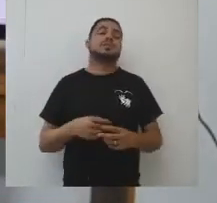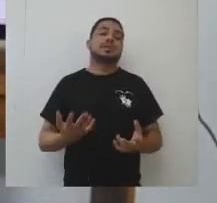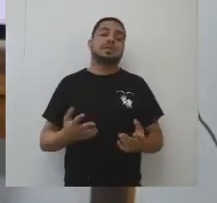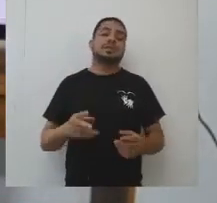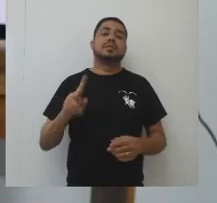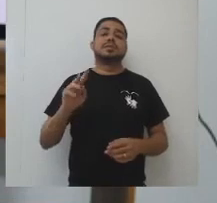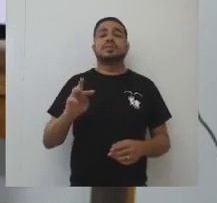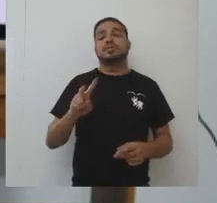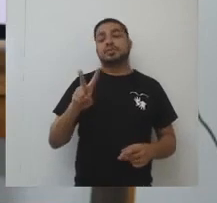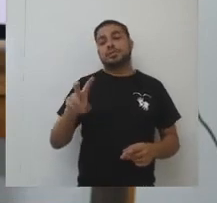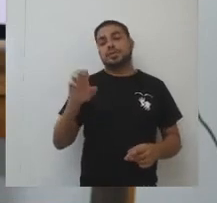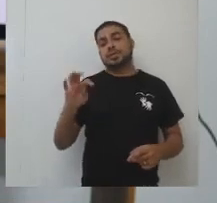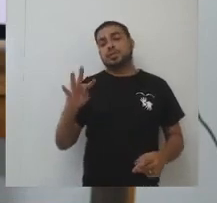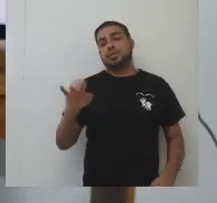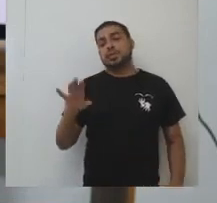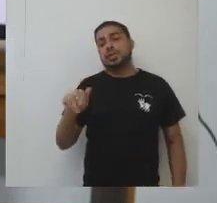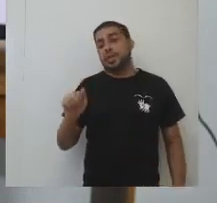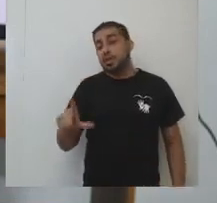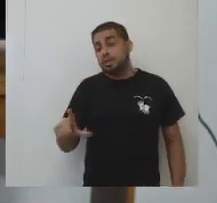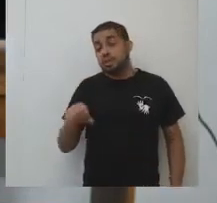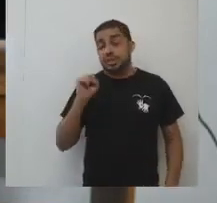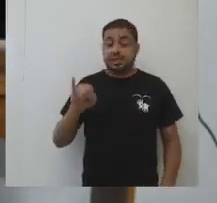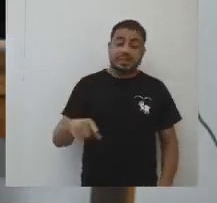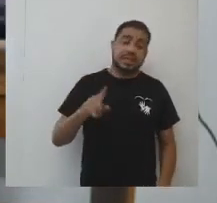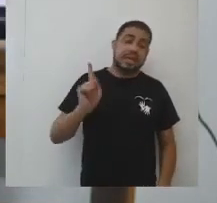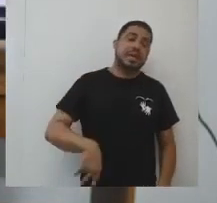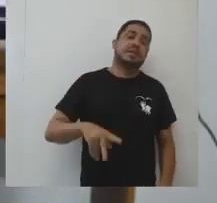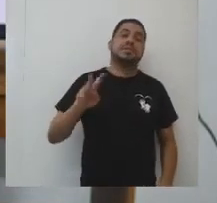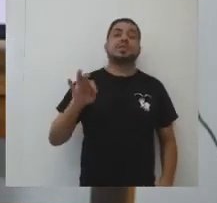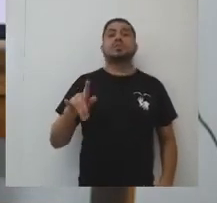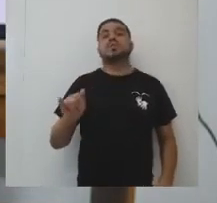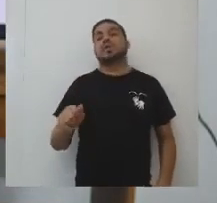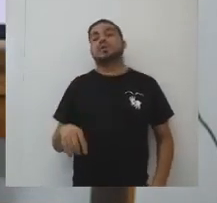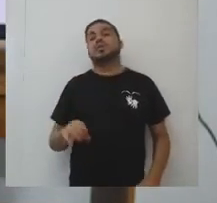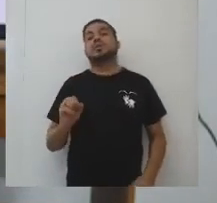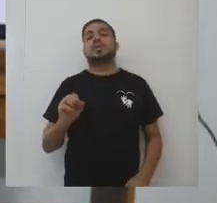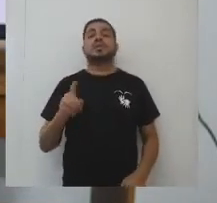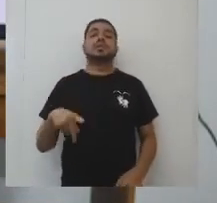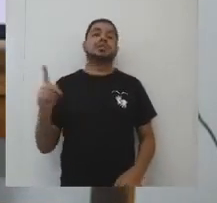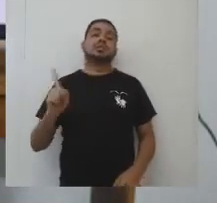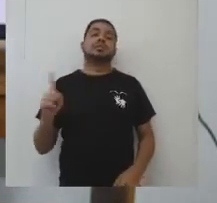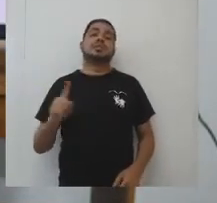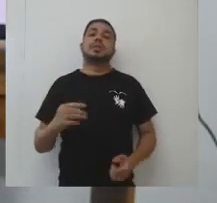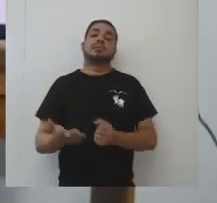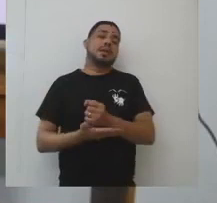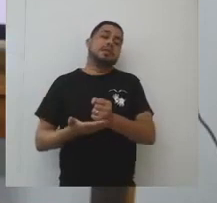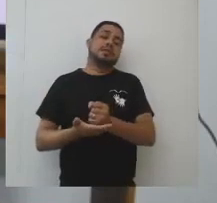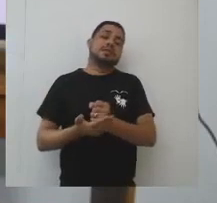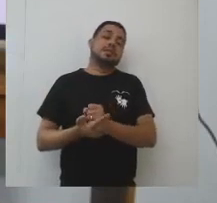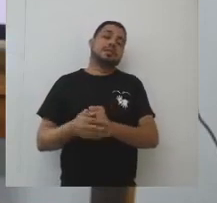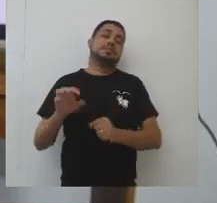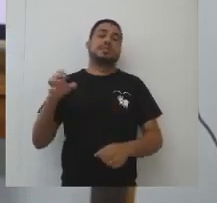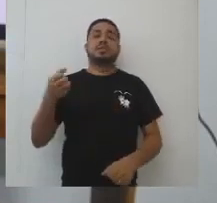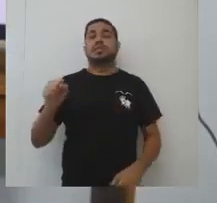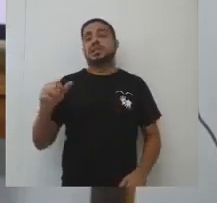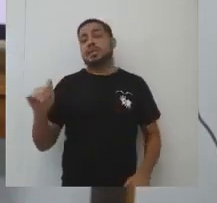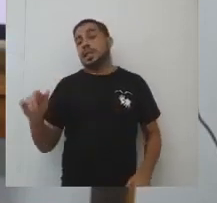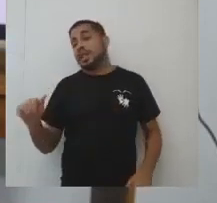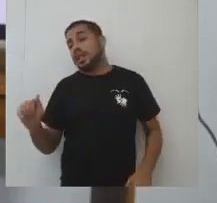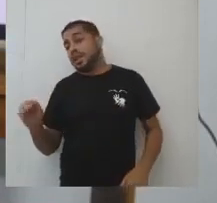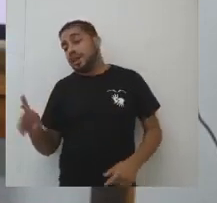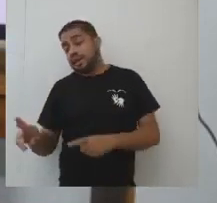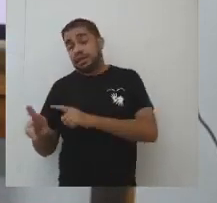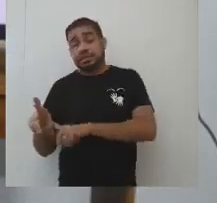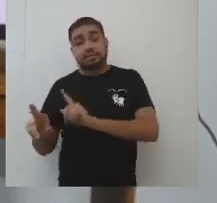que? Vetorial. Se é vetor, a operação de campo elétrico não é tão básica como escalar. Porque no